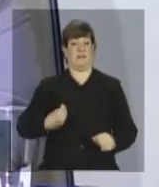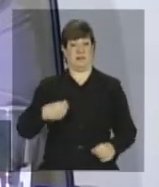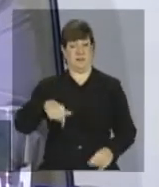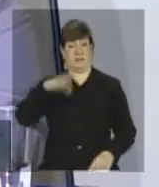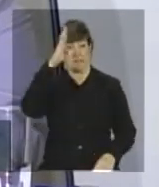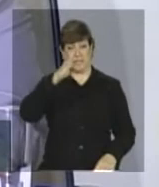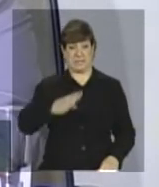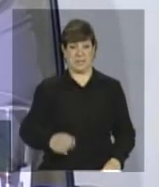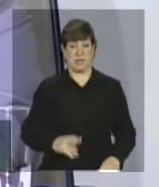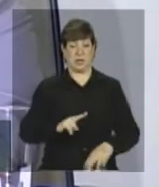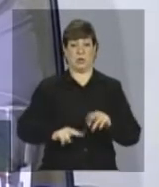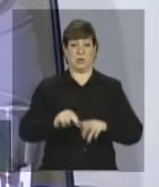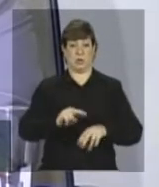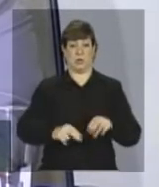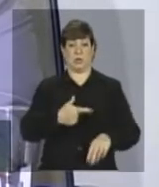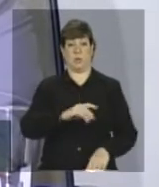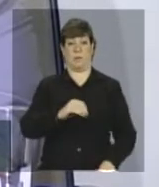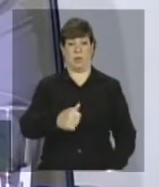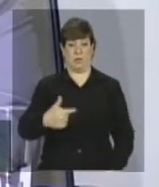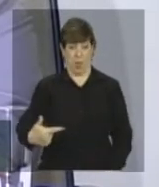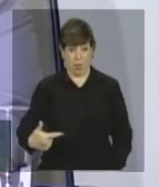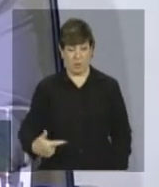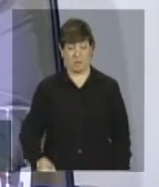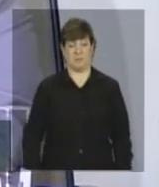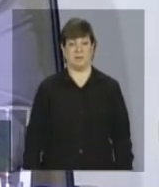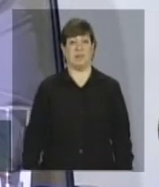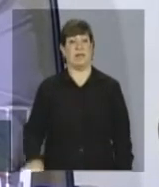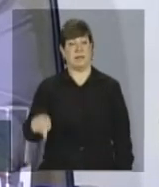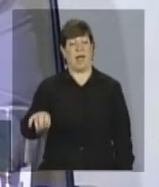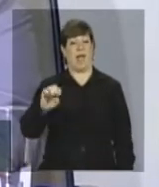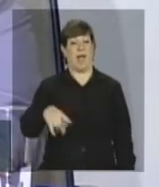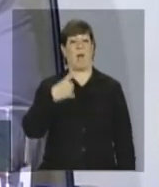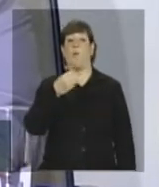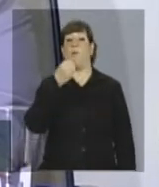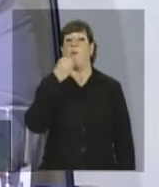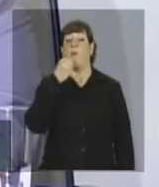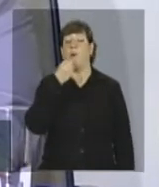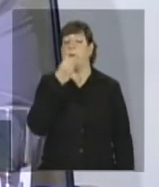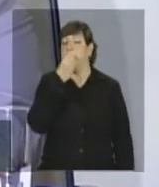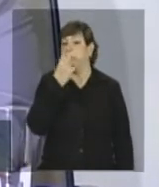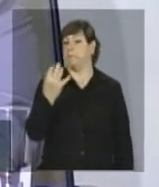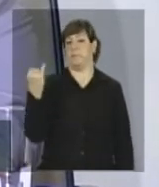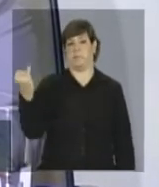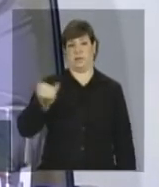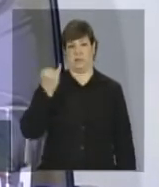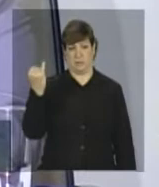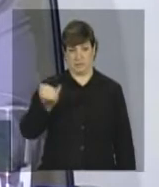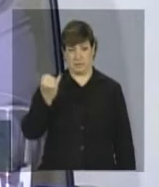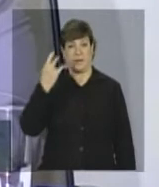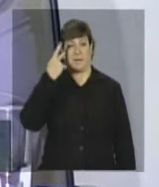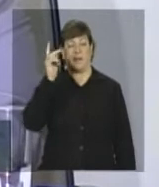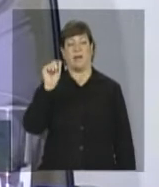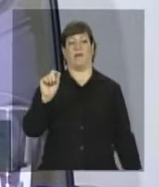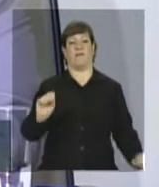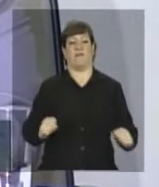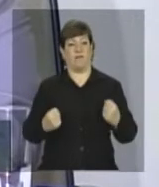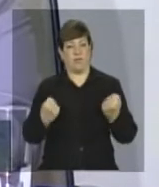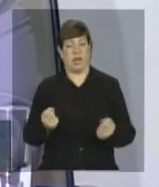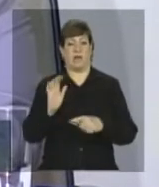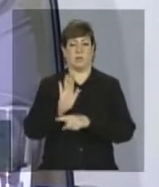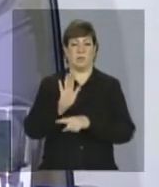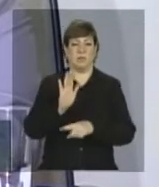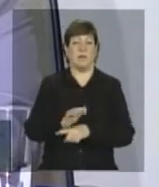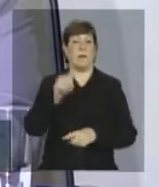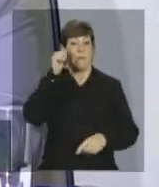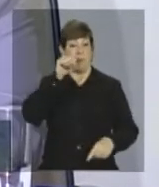Brasil em junho de 2012, é uma oportunidade importante para fortalecer as contribuições